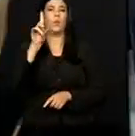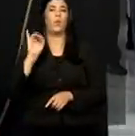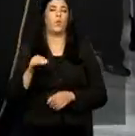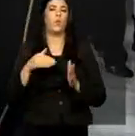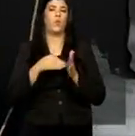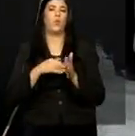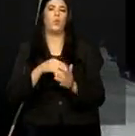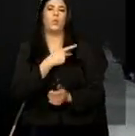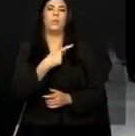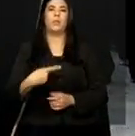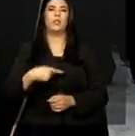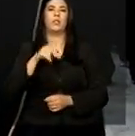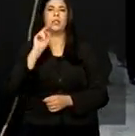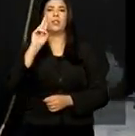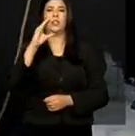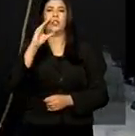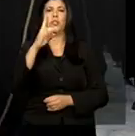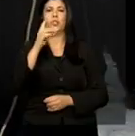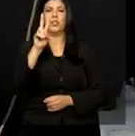2013.